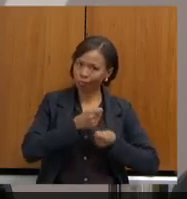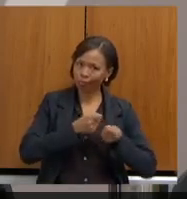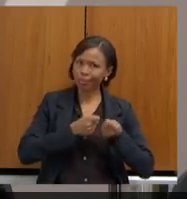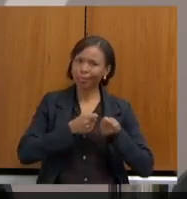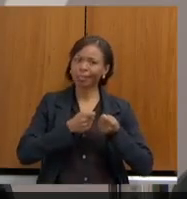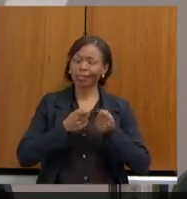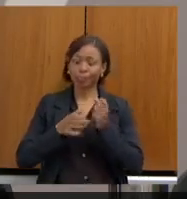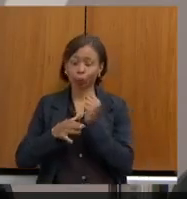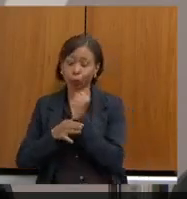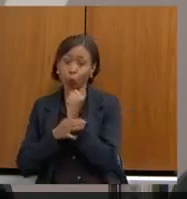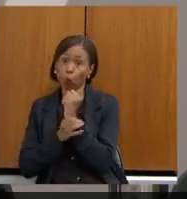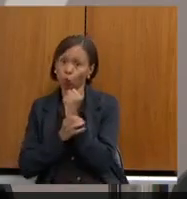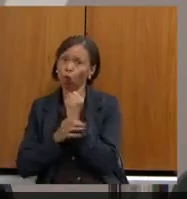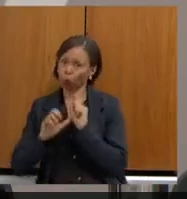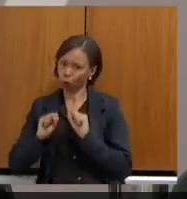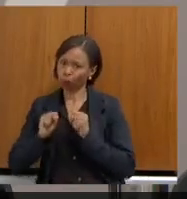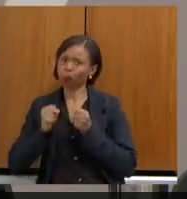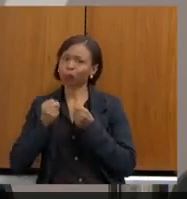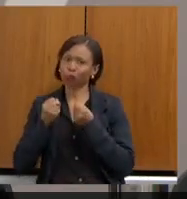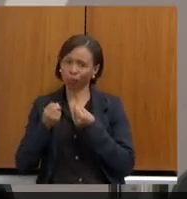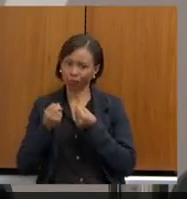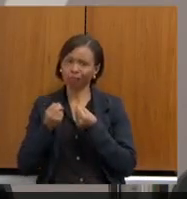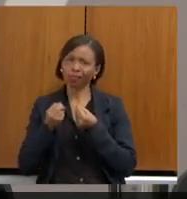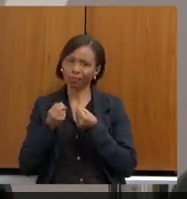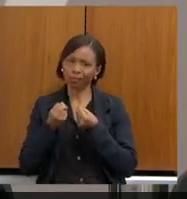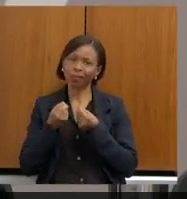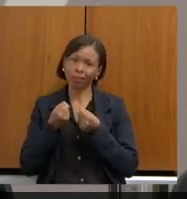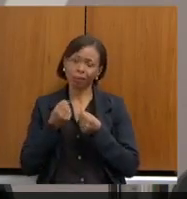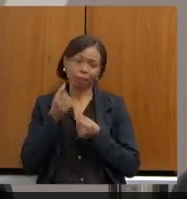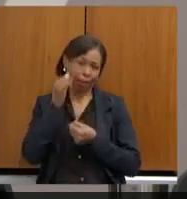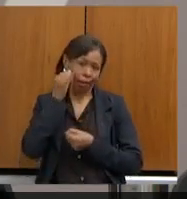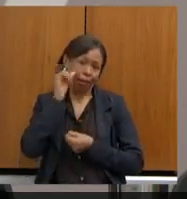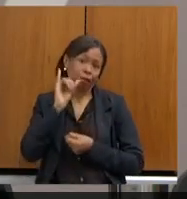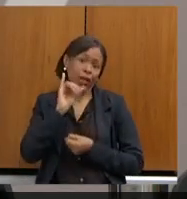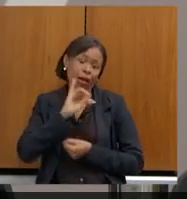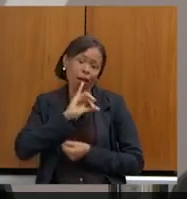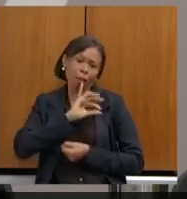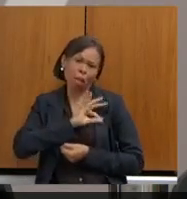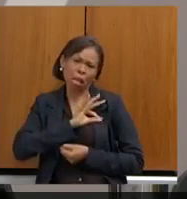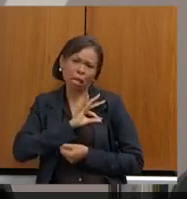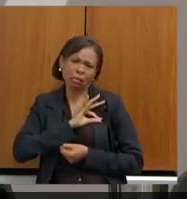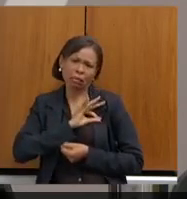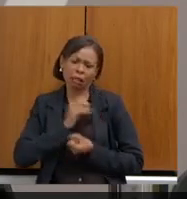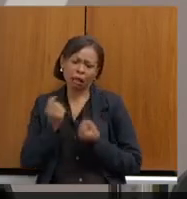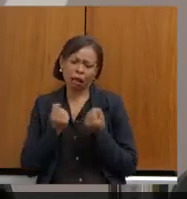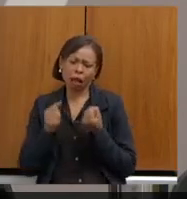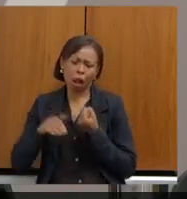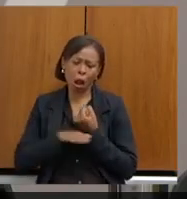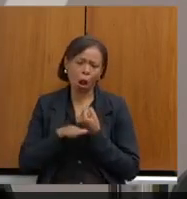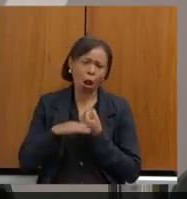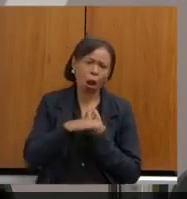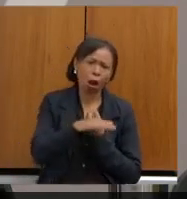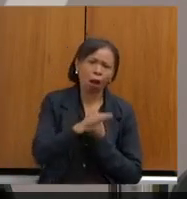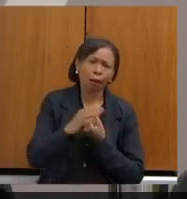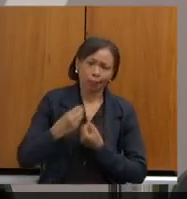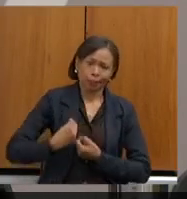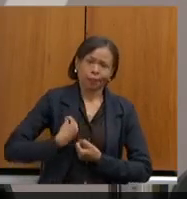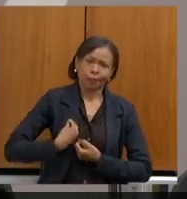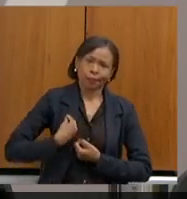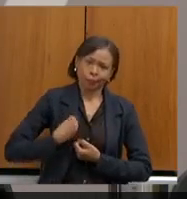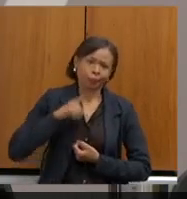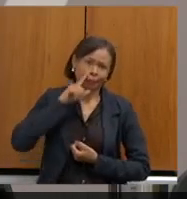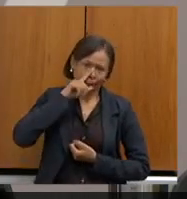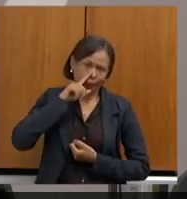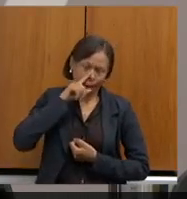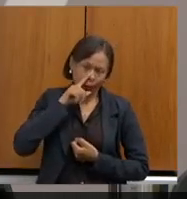segurança também para que nossos policiais não fique transitando pelas estradas de forma correndo risco de vida e ao mesmo tempo